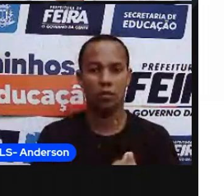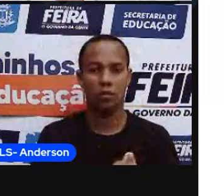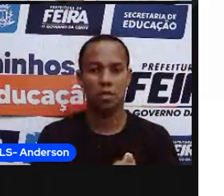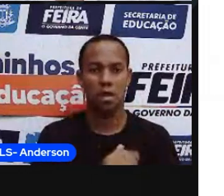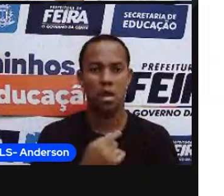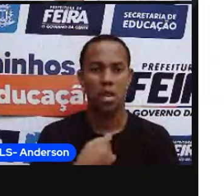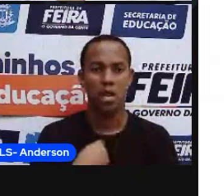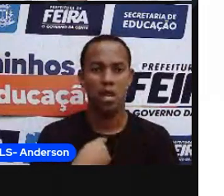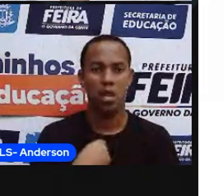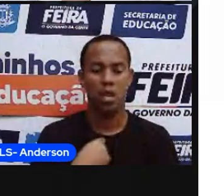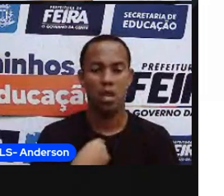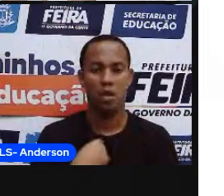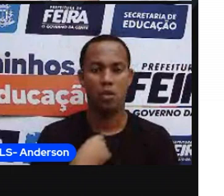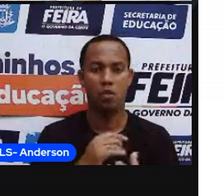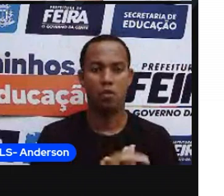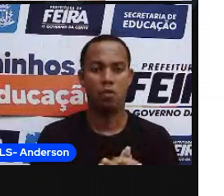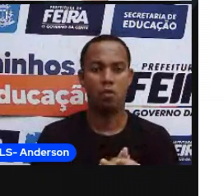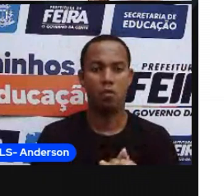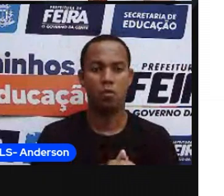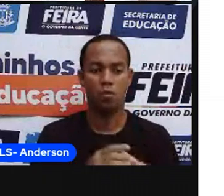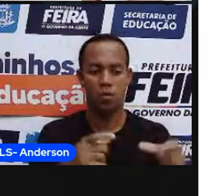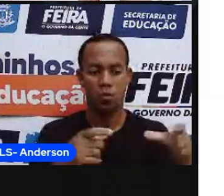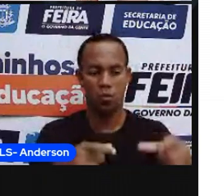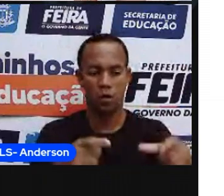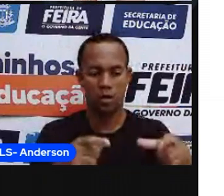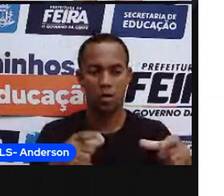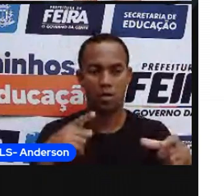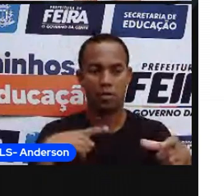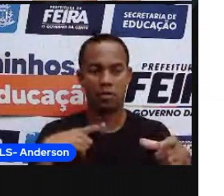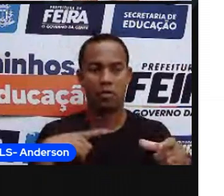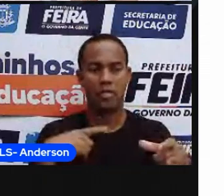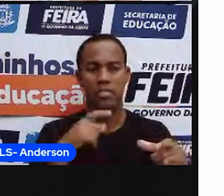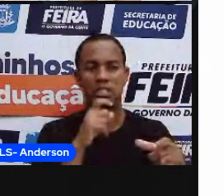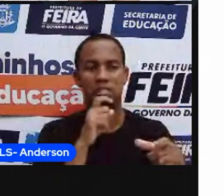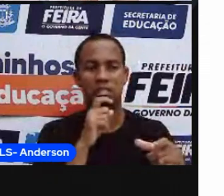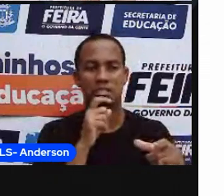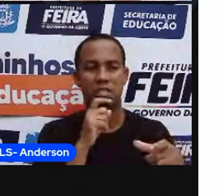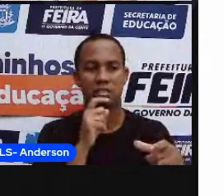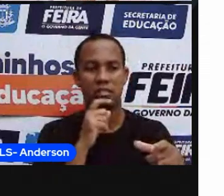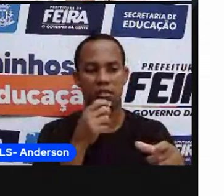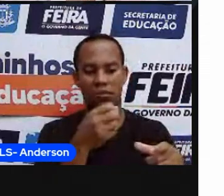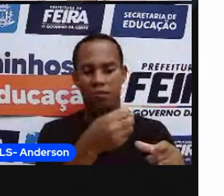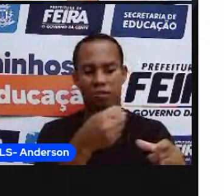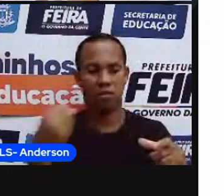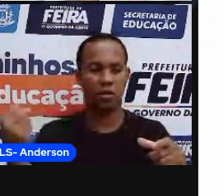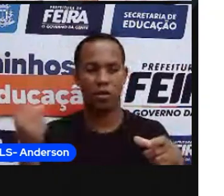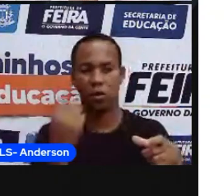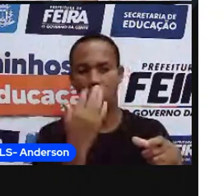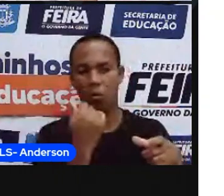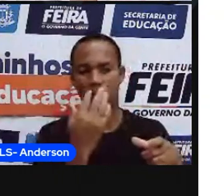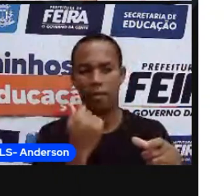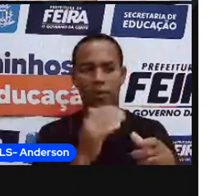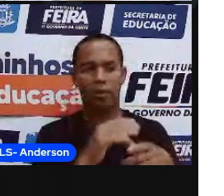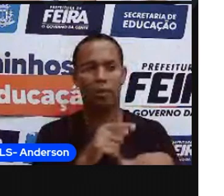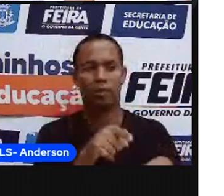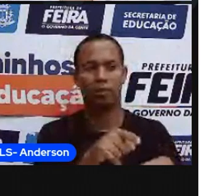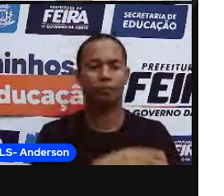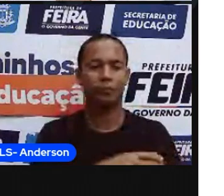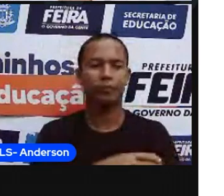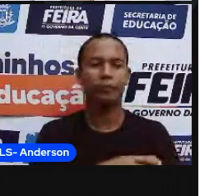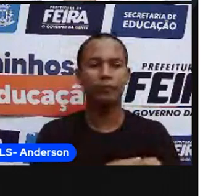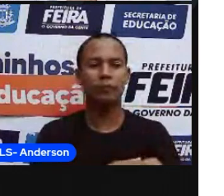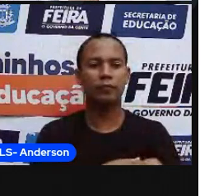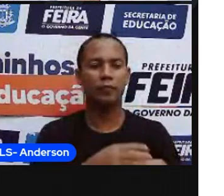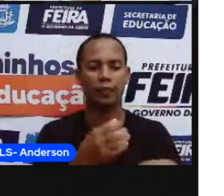eu chego em um local, tem uma geladeira, a geladeira está cheia de alimentos. Eu vou lá, pego uma,